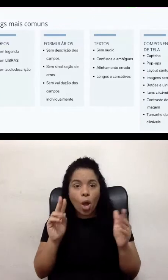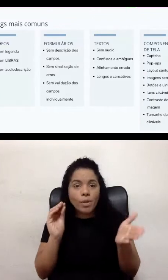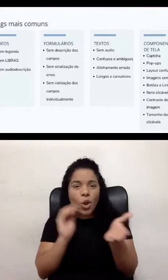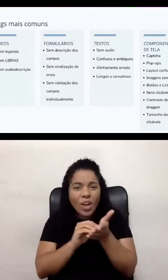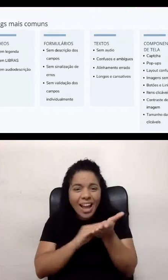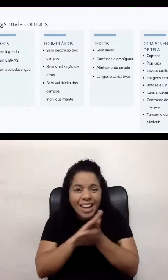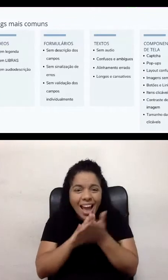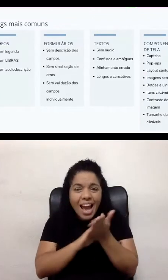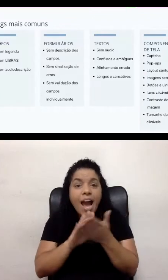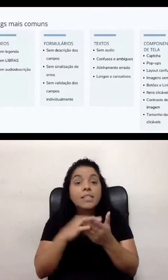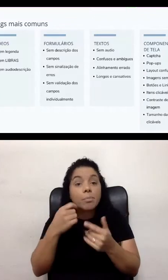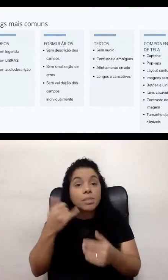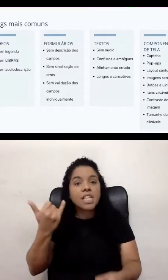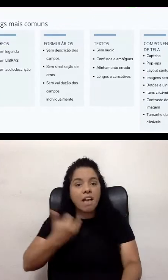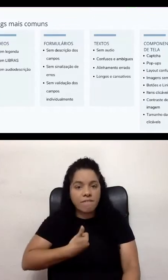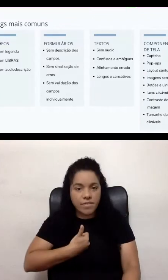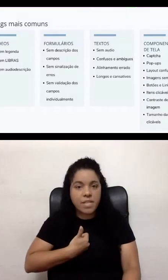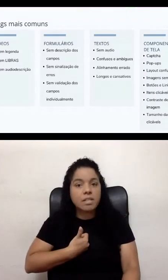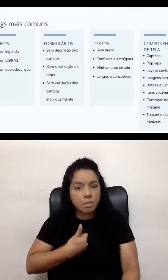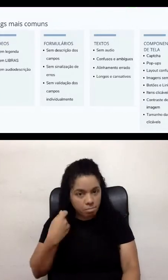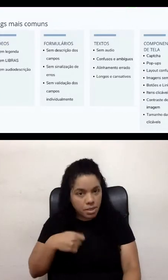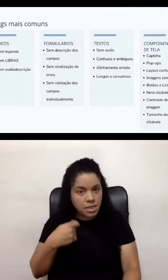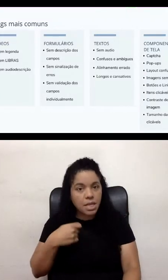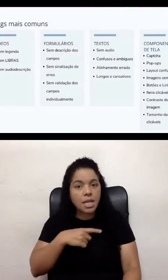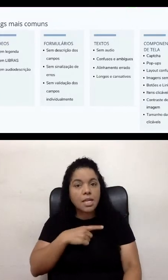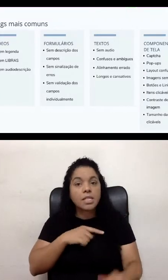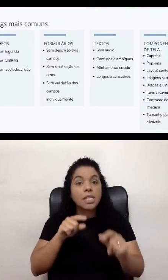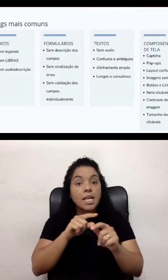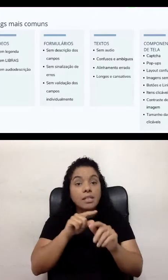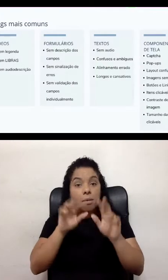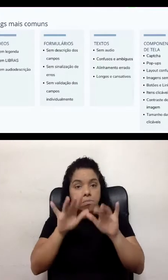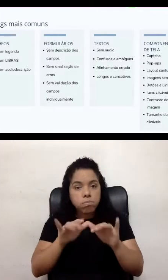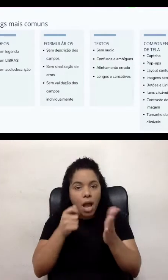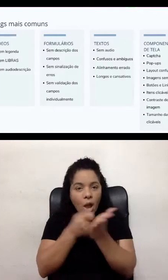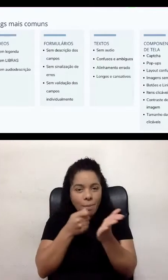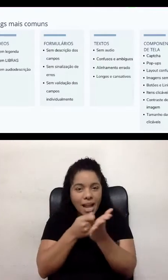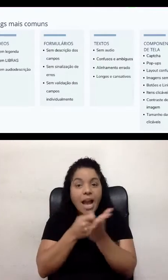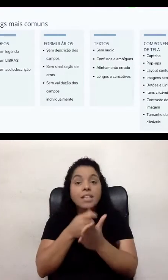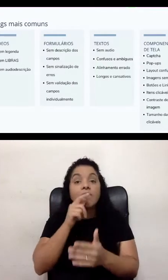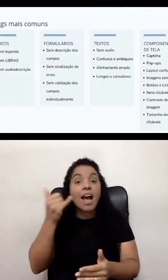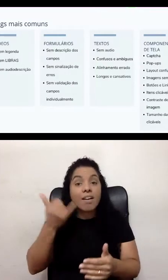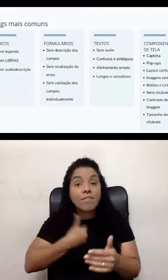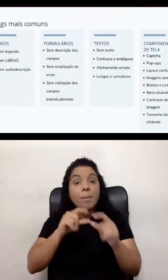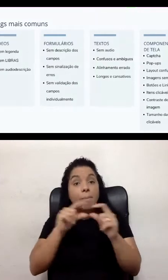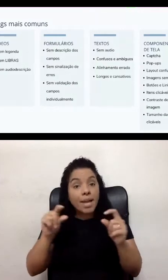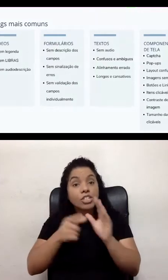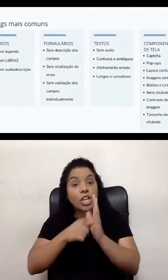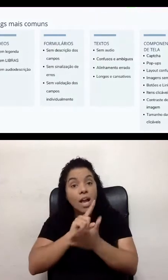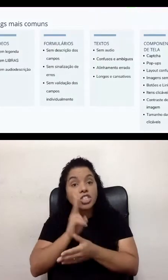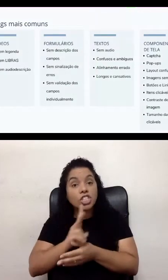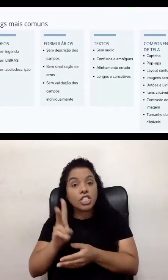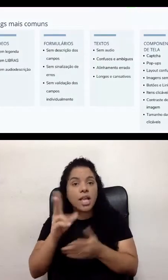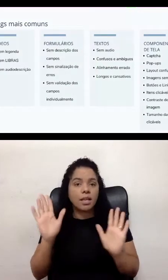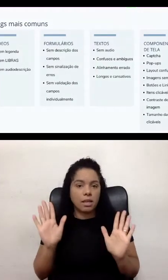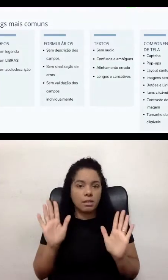nada, ele tem que falar para mim, ó, se for de preenchimento obrigatório, ele tem que falar, Preencha esse campo antes de seguir em frente,